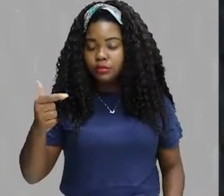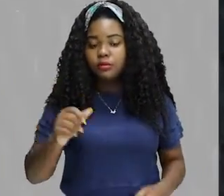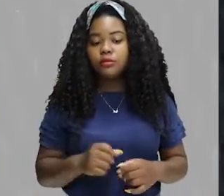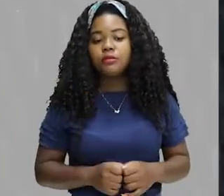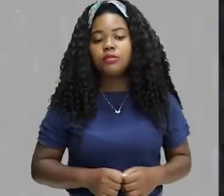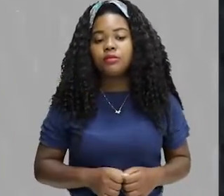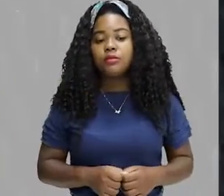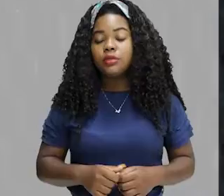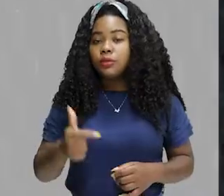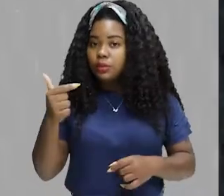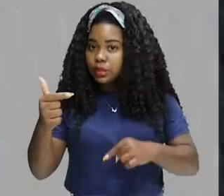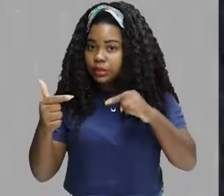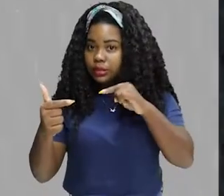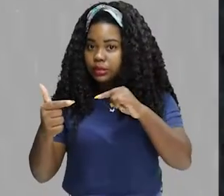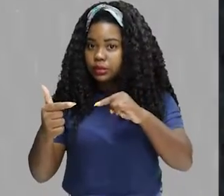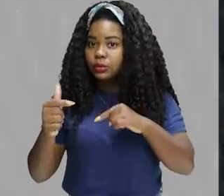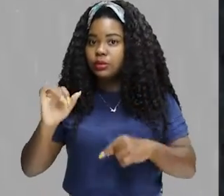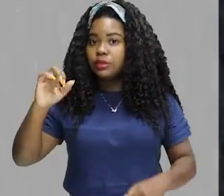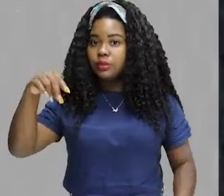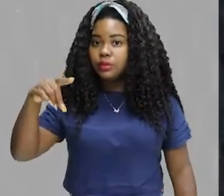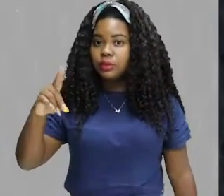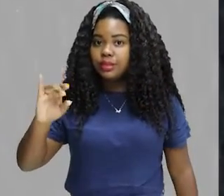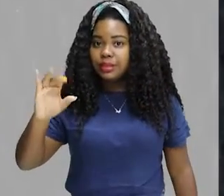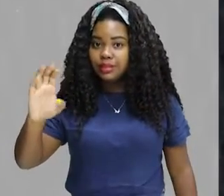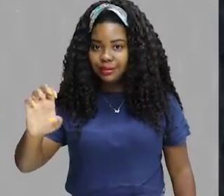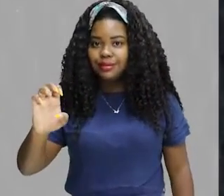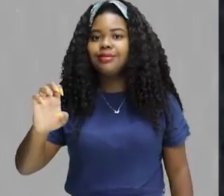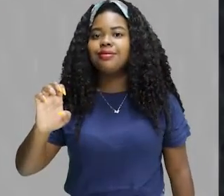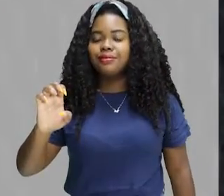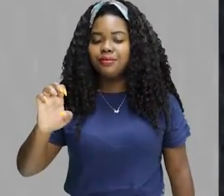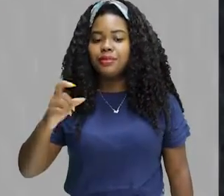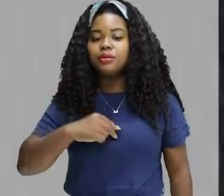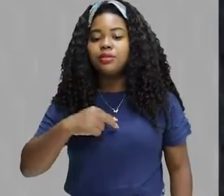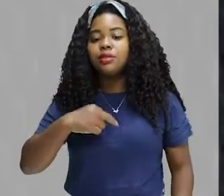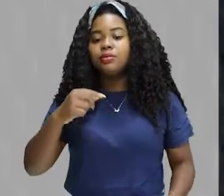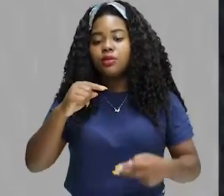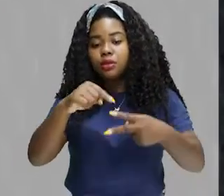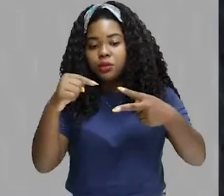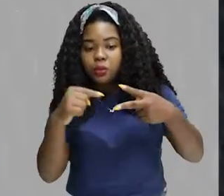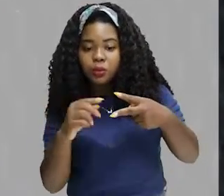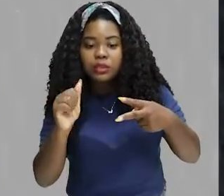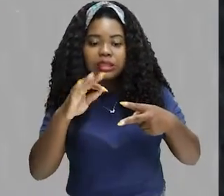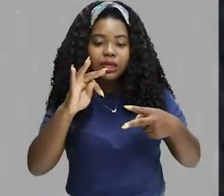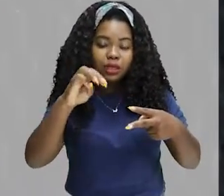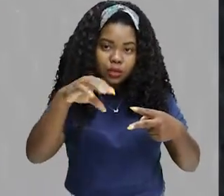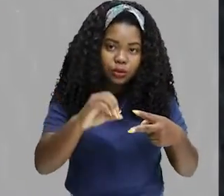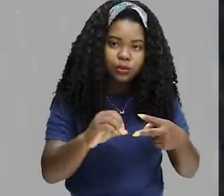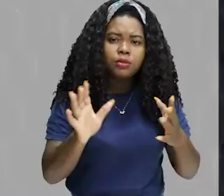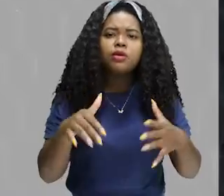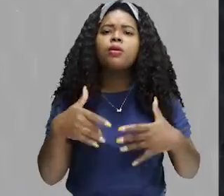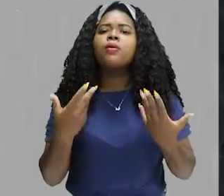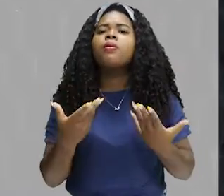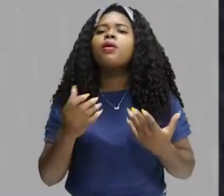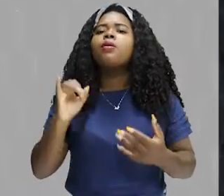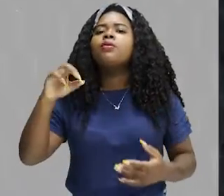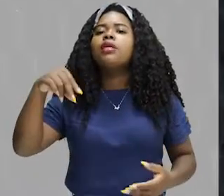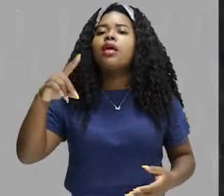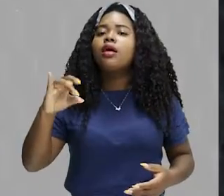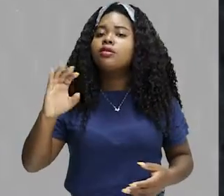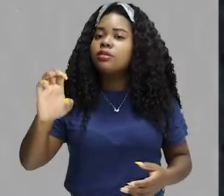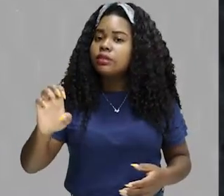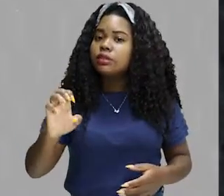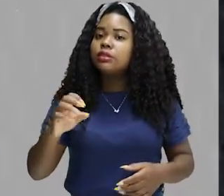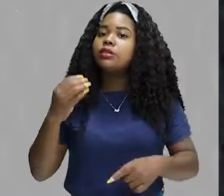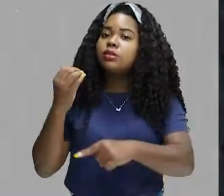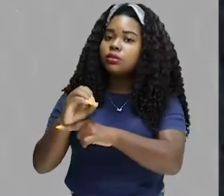do hidrogênio, que quer dizer que nós temos 2 átomos de hidrogênio. E qual é o índice do oxigênio?